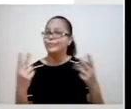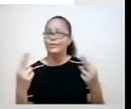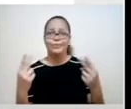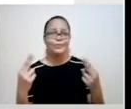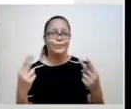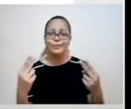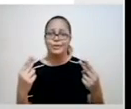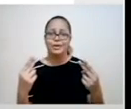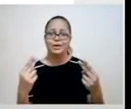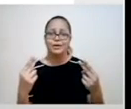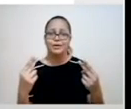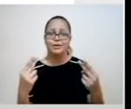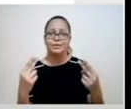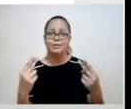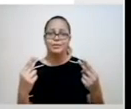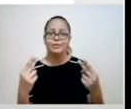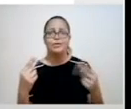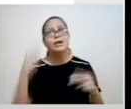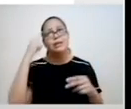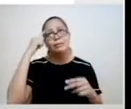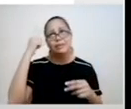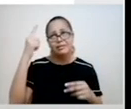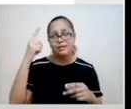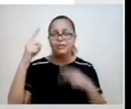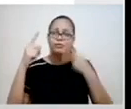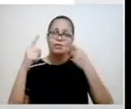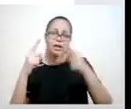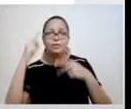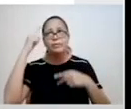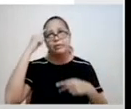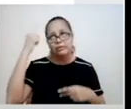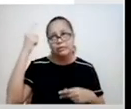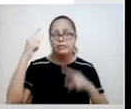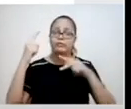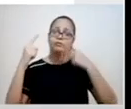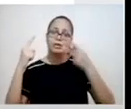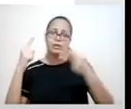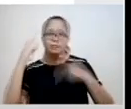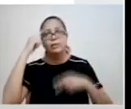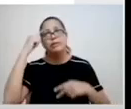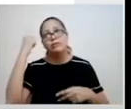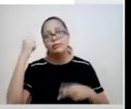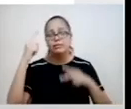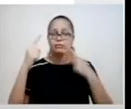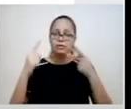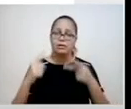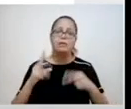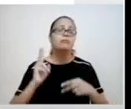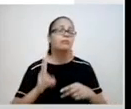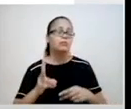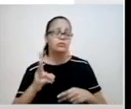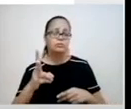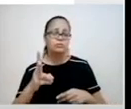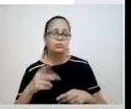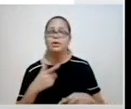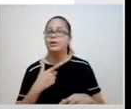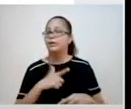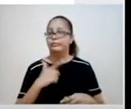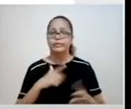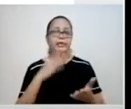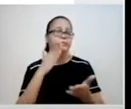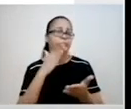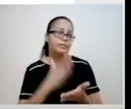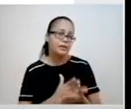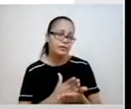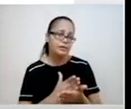dita. Então, olha a imagem, ó. Ele já está pensando e falando, né? Eu contínuo, eu não tenho essa pausa. Seria